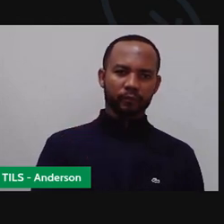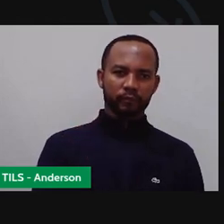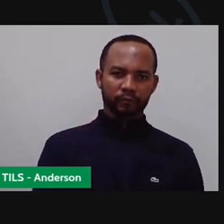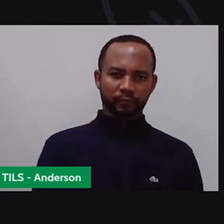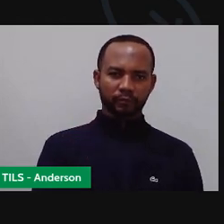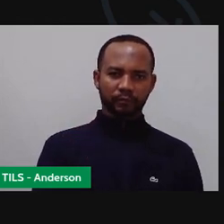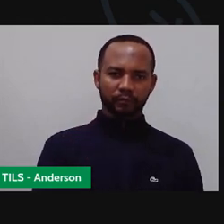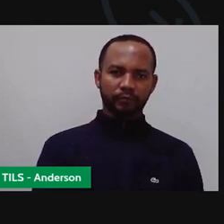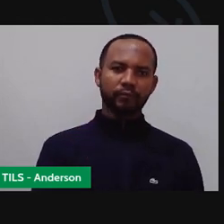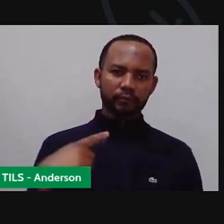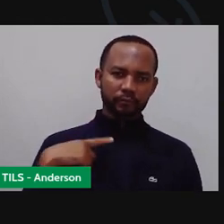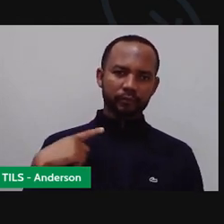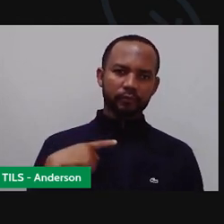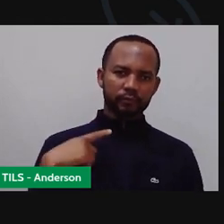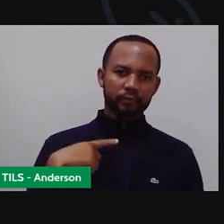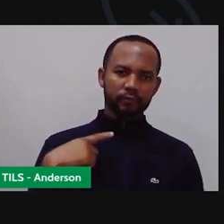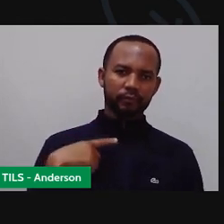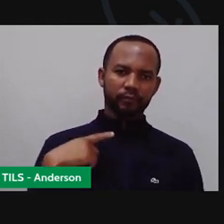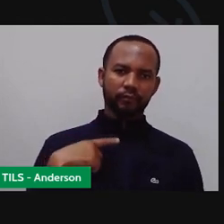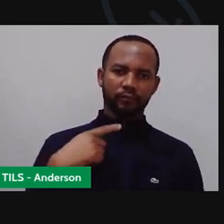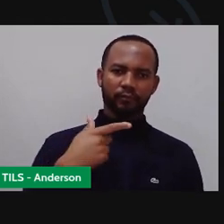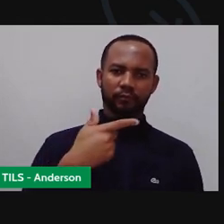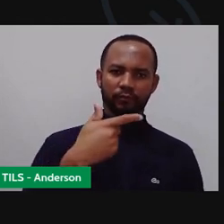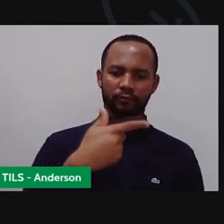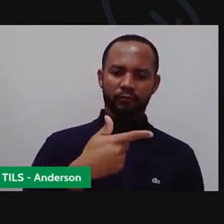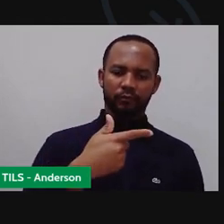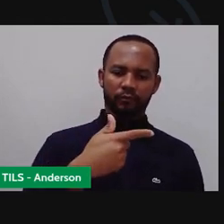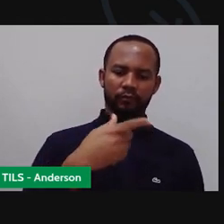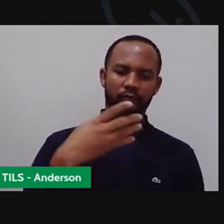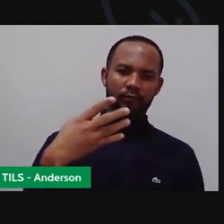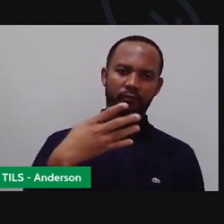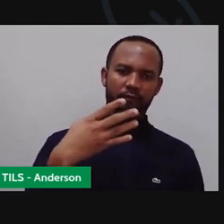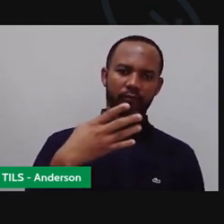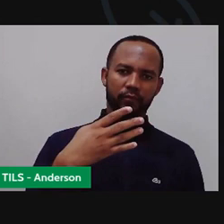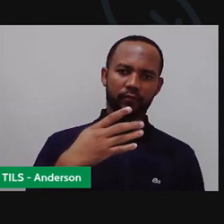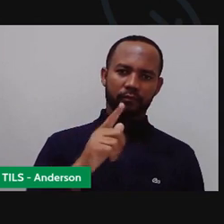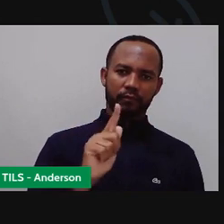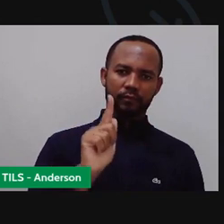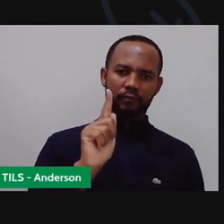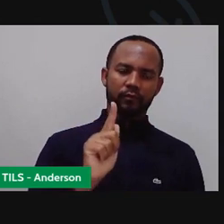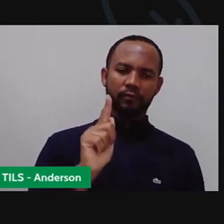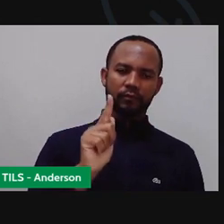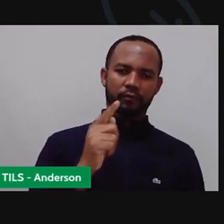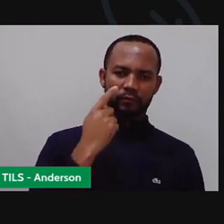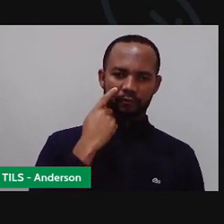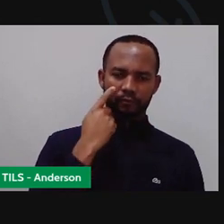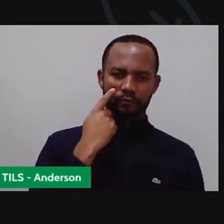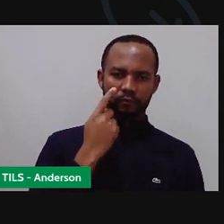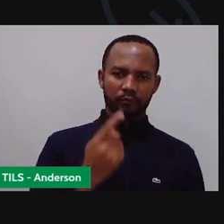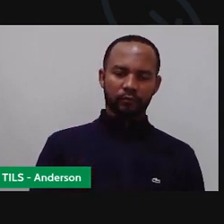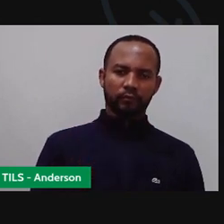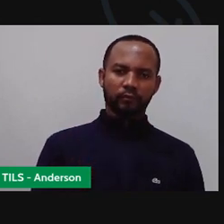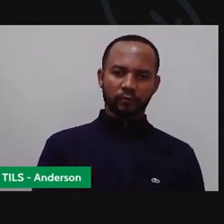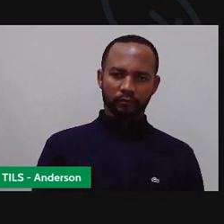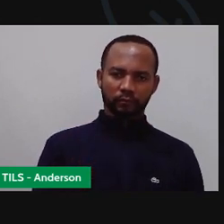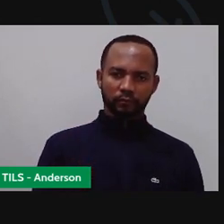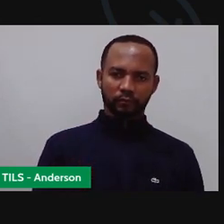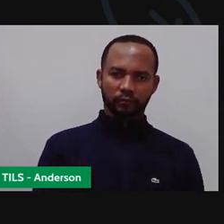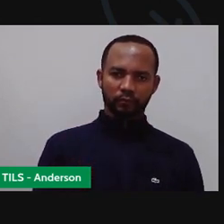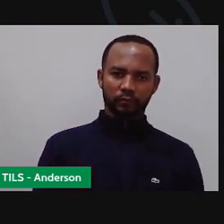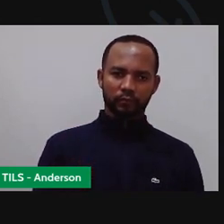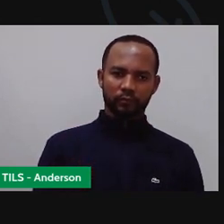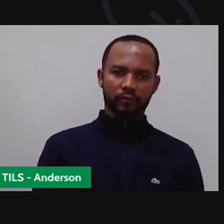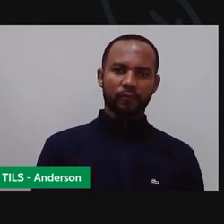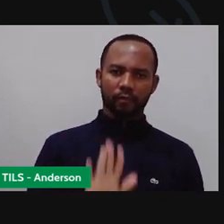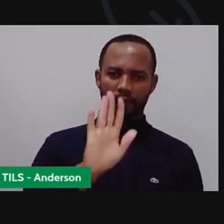embalagem da gelatina, ela vem com, ó, 24 gramas. Faltando 1 graminha só, né, para 25. Lá na